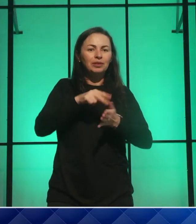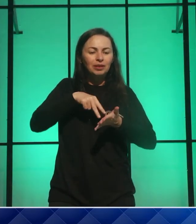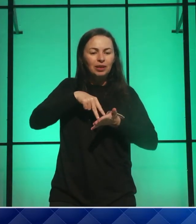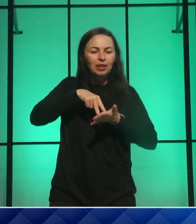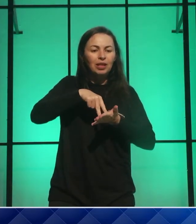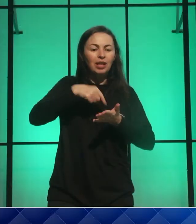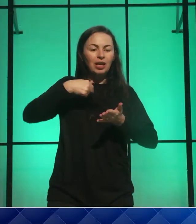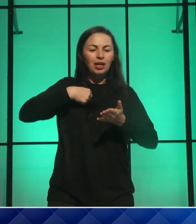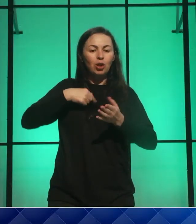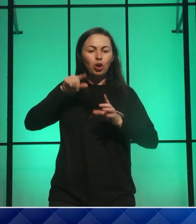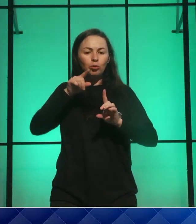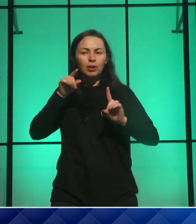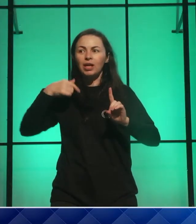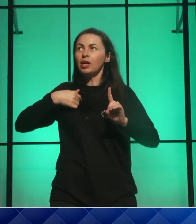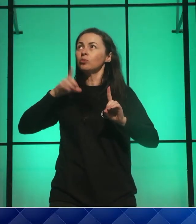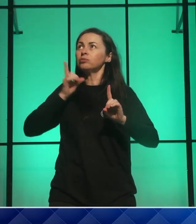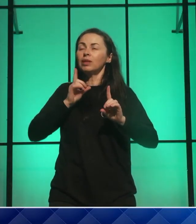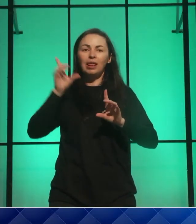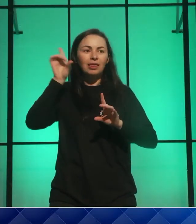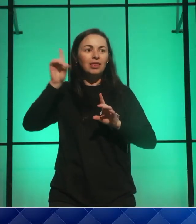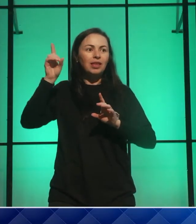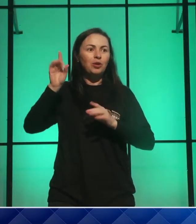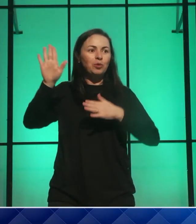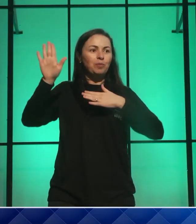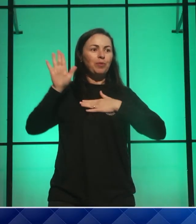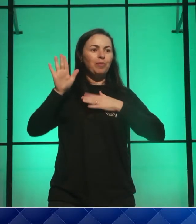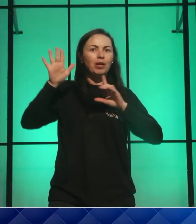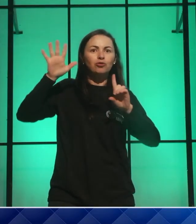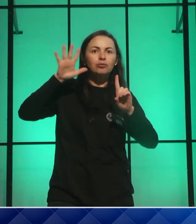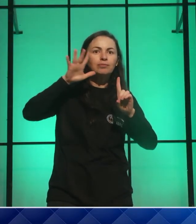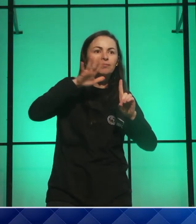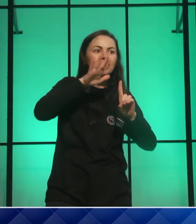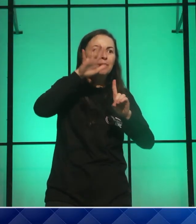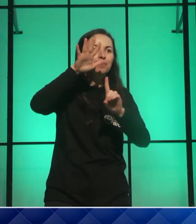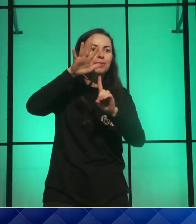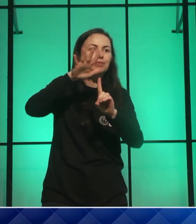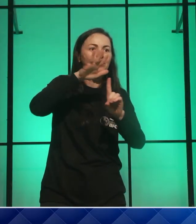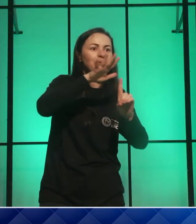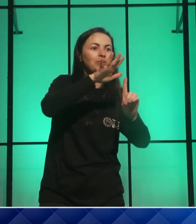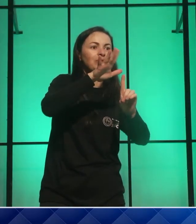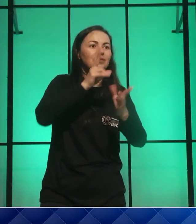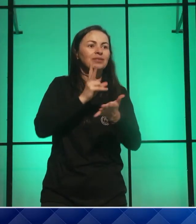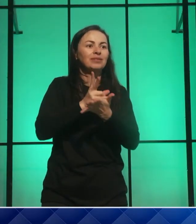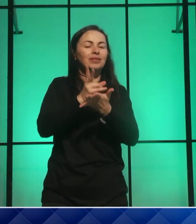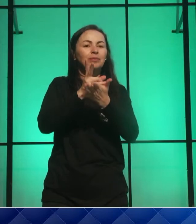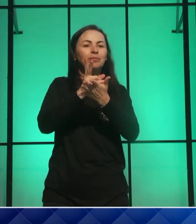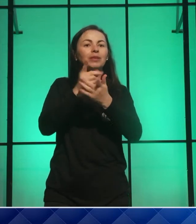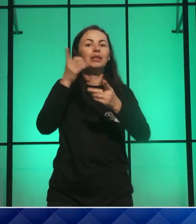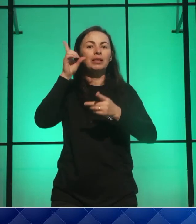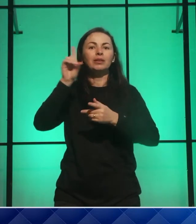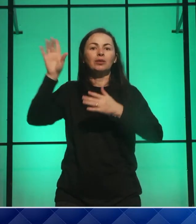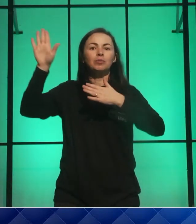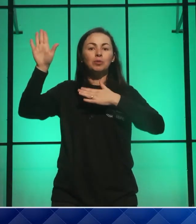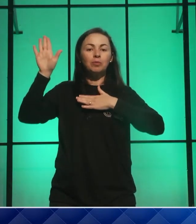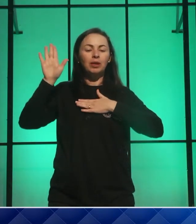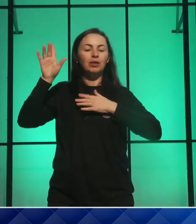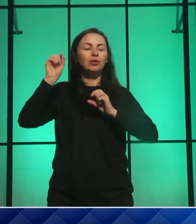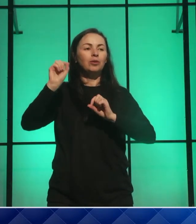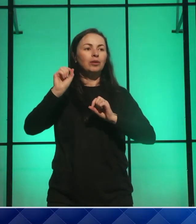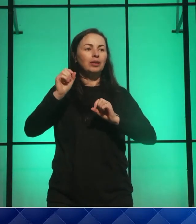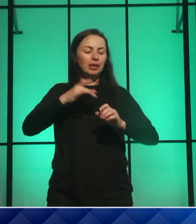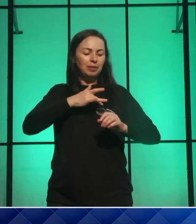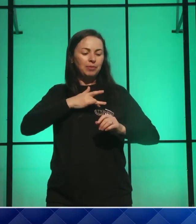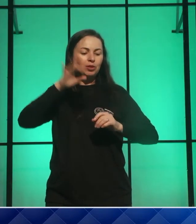te consolar, vão estar com você. Ele promete que as misericórdias de